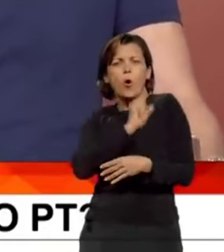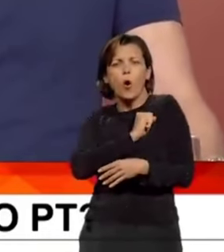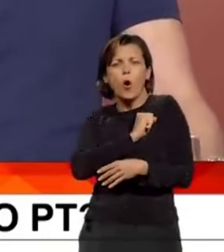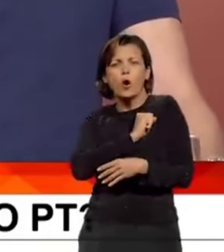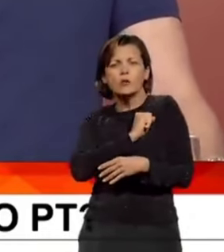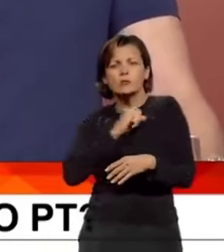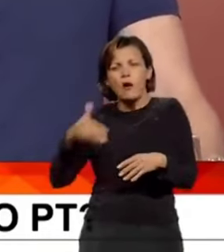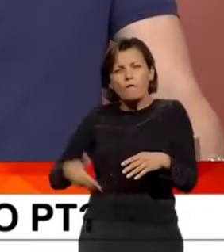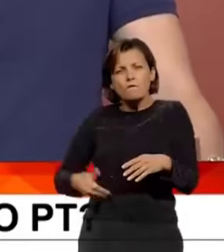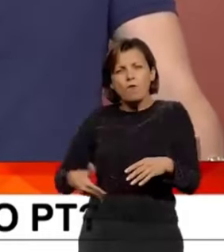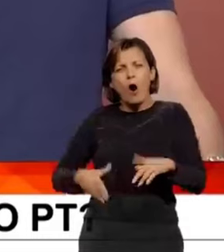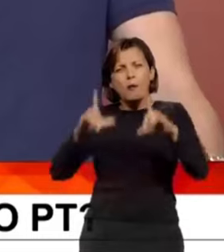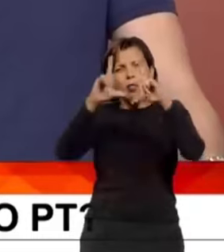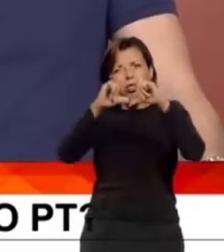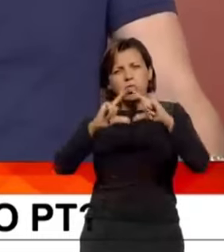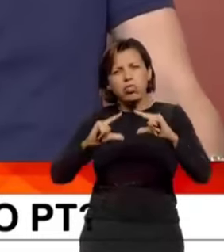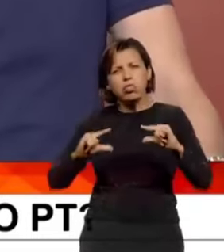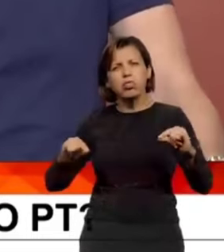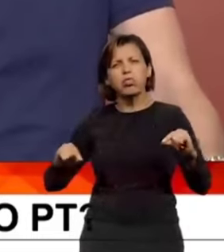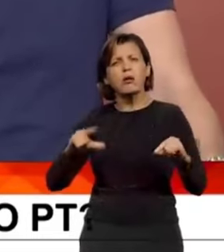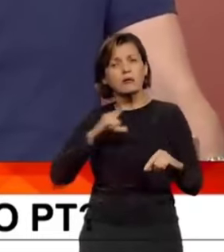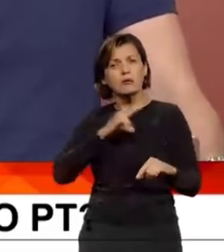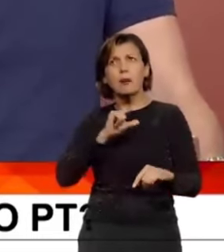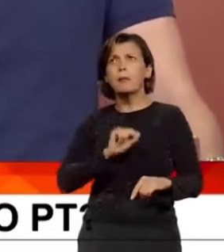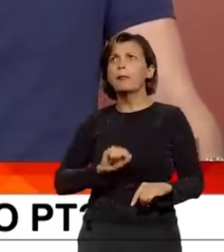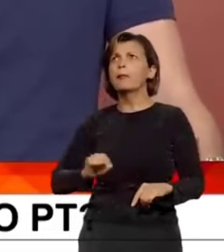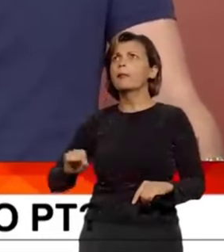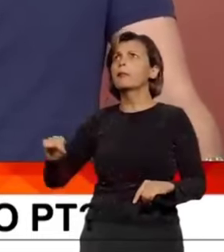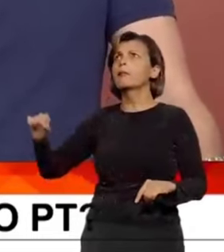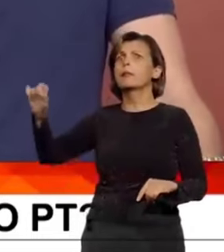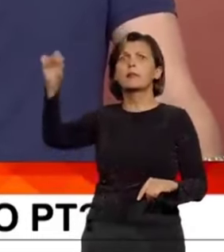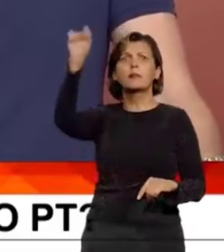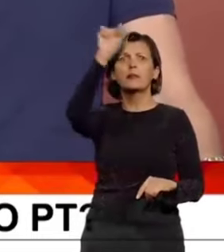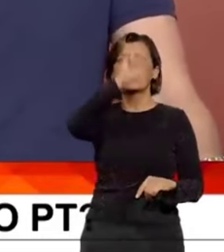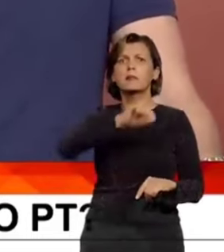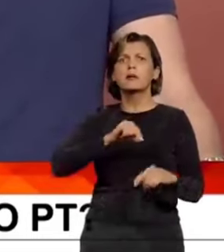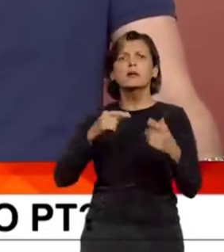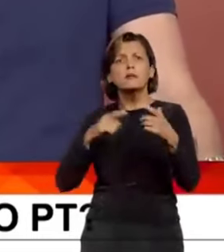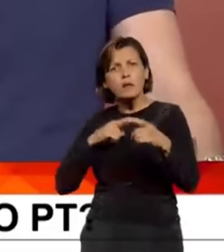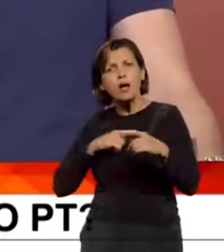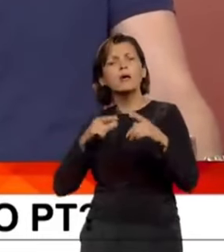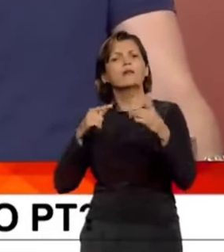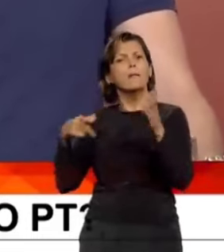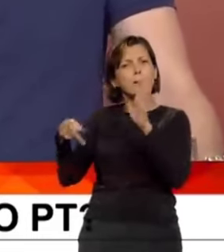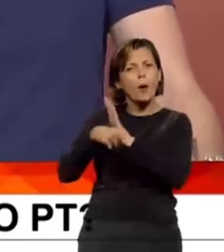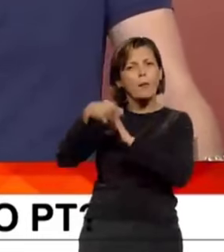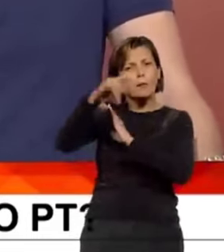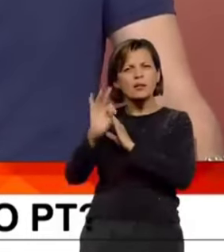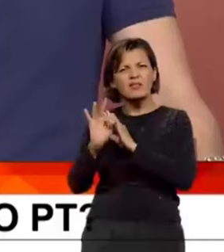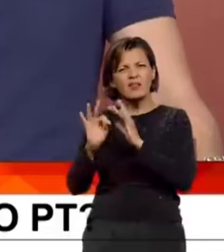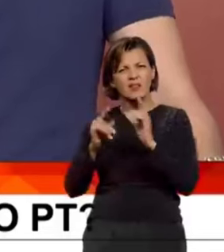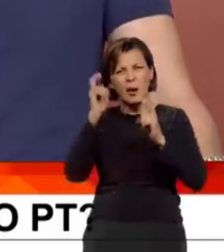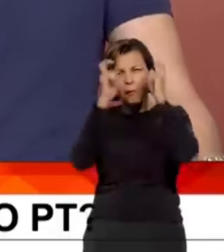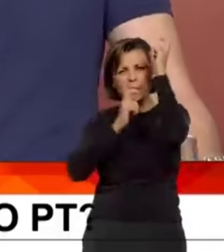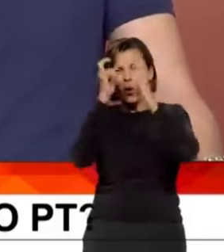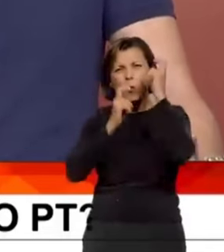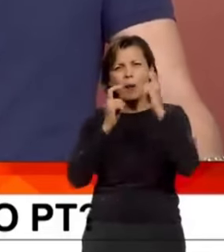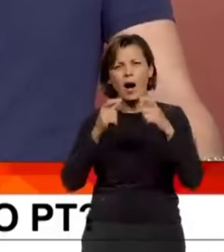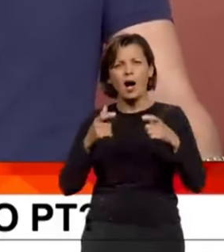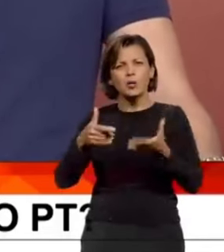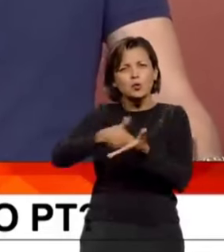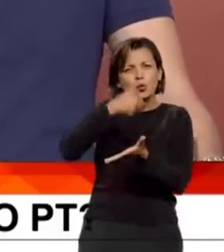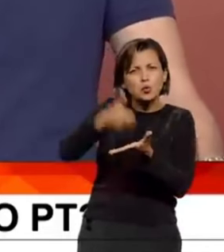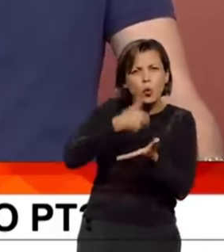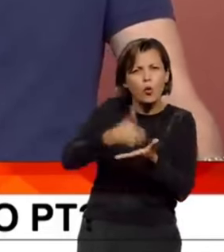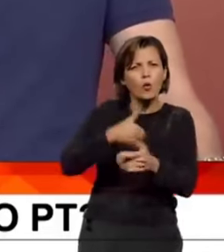vocês gostassem de combater a fome nos mais de 5.000 diretórios que tem do PT no Brasil vocês viram tribune de sopa pelo menos uma vez por semana vocês não tão